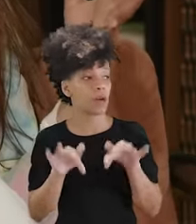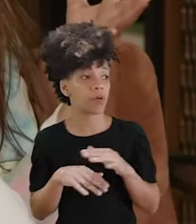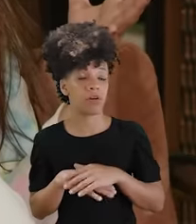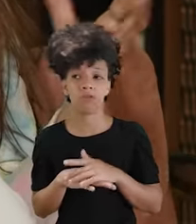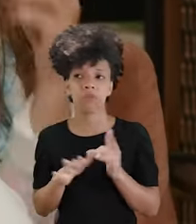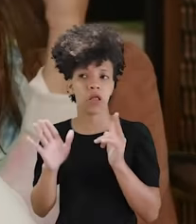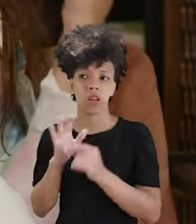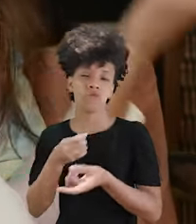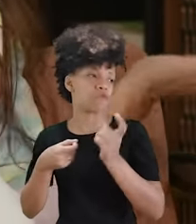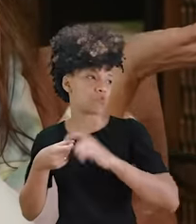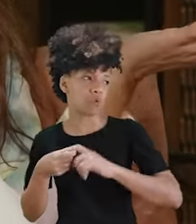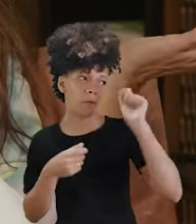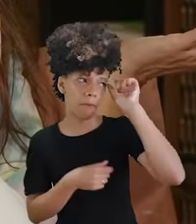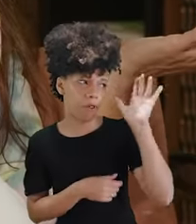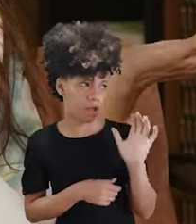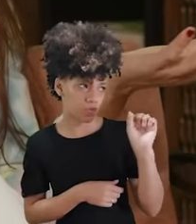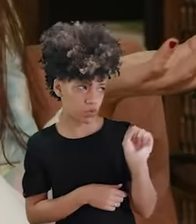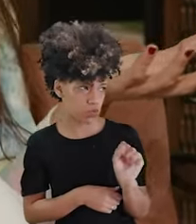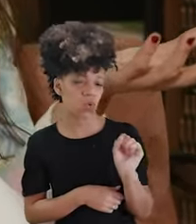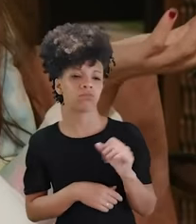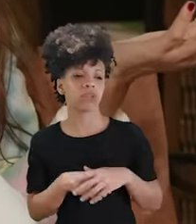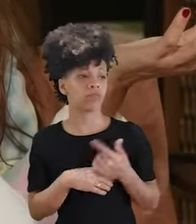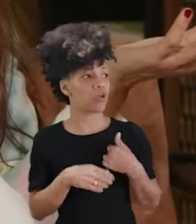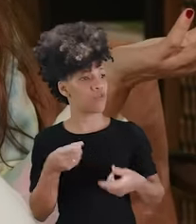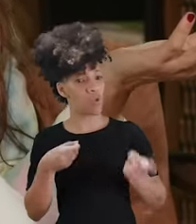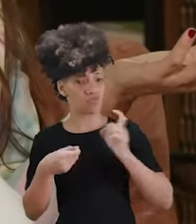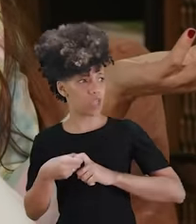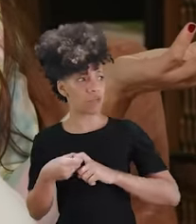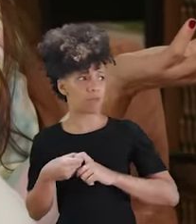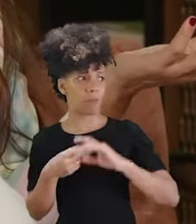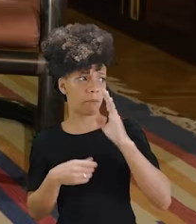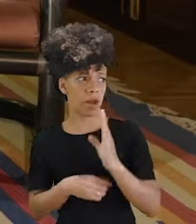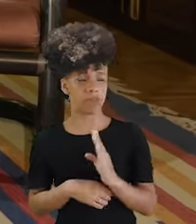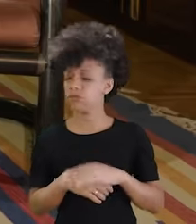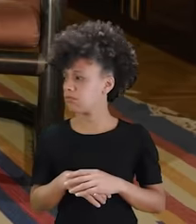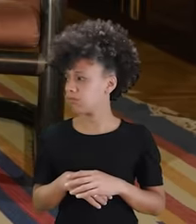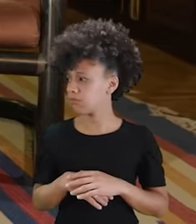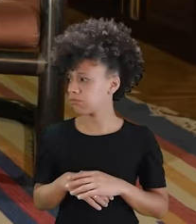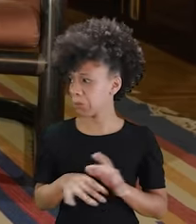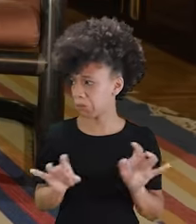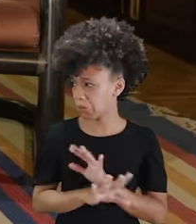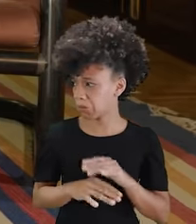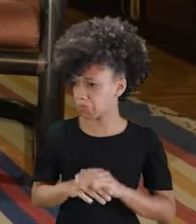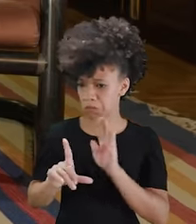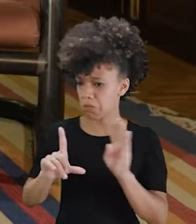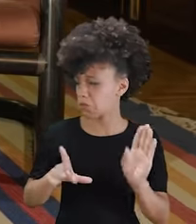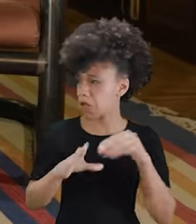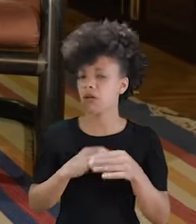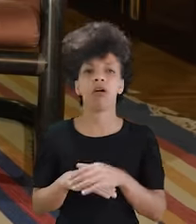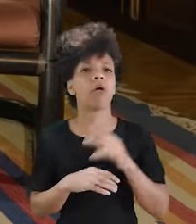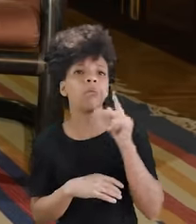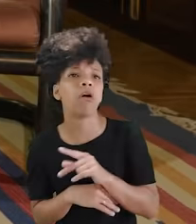Acabou o contrato ele foi para África do Sul que eu voltei para o Brasil tá boa relação Big Brother só funcionar na casa